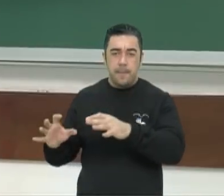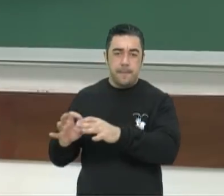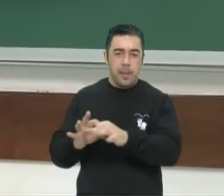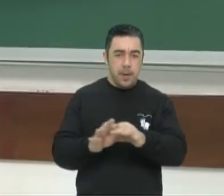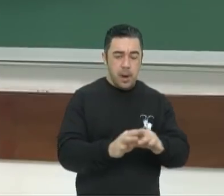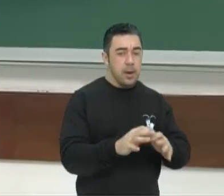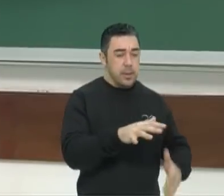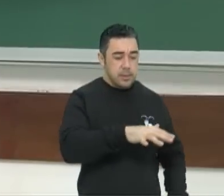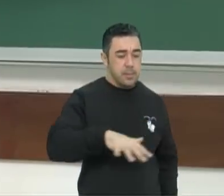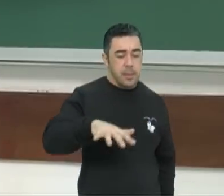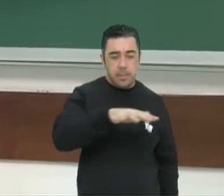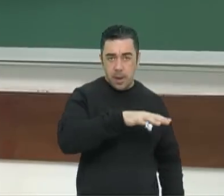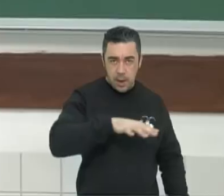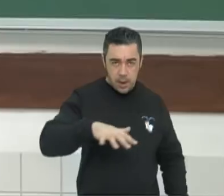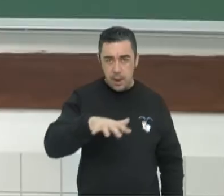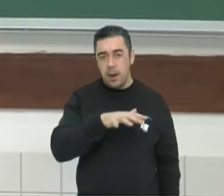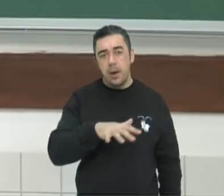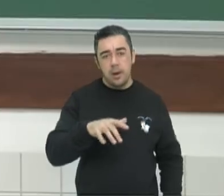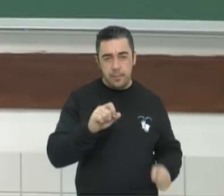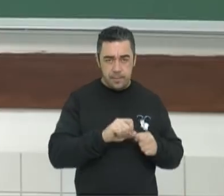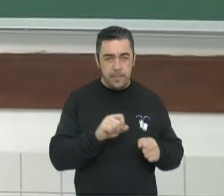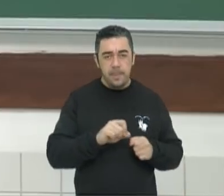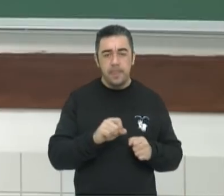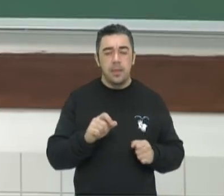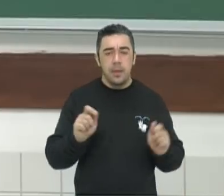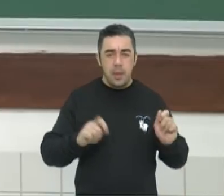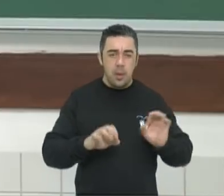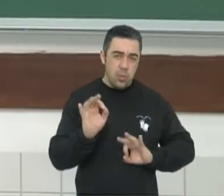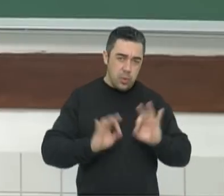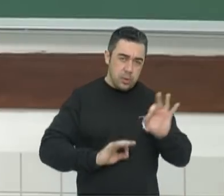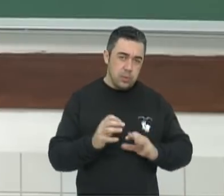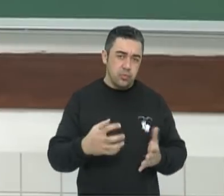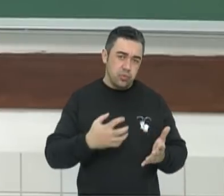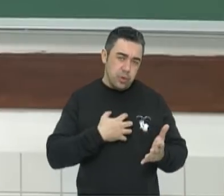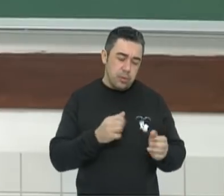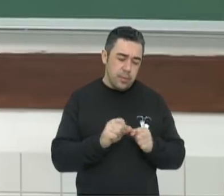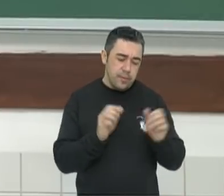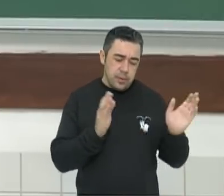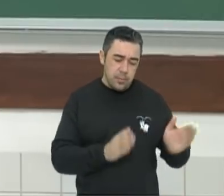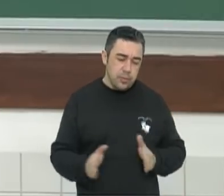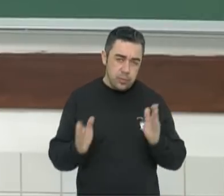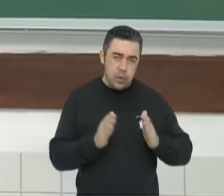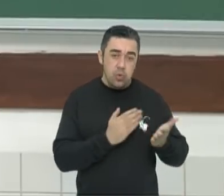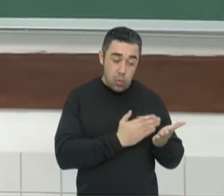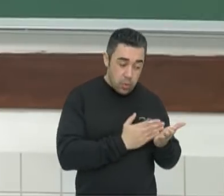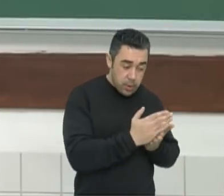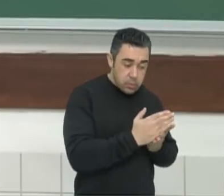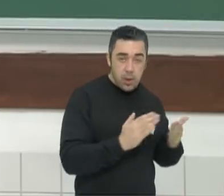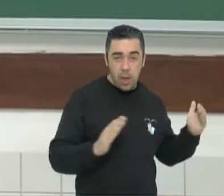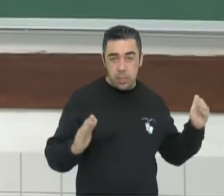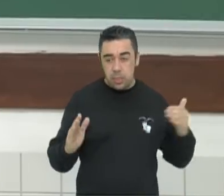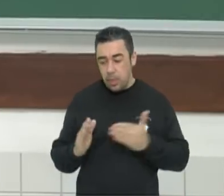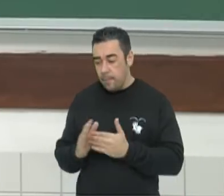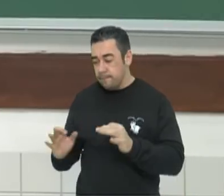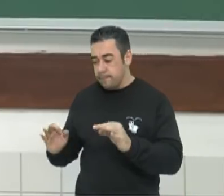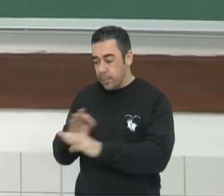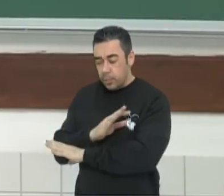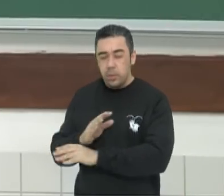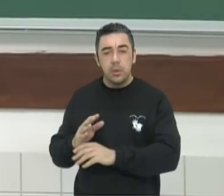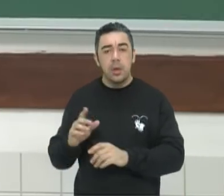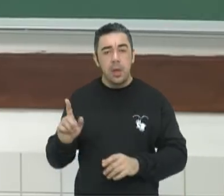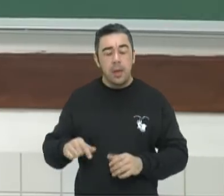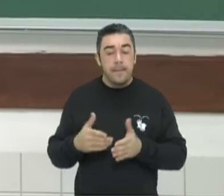mesmo segmento e que organizam as formas de produção do começo até o fim, assim